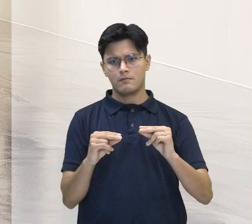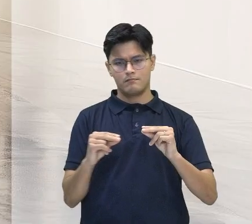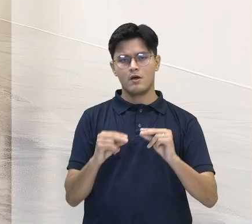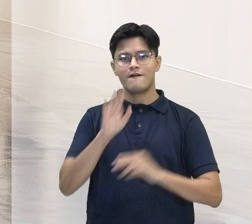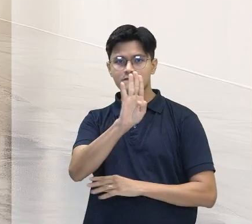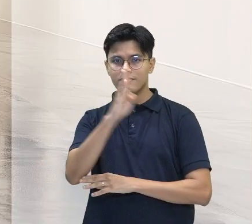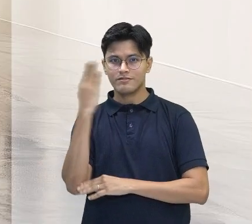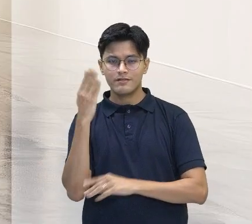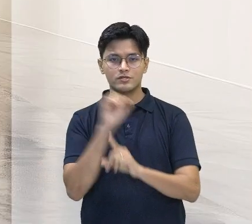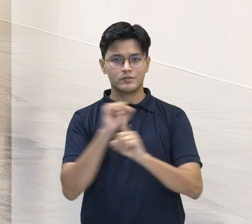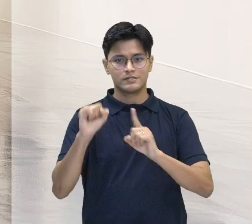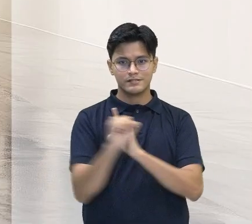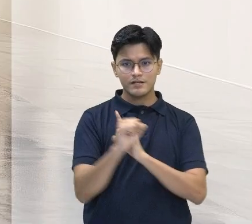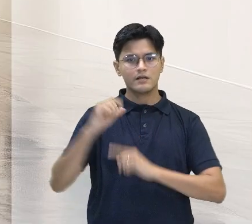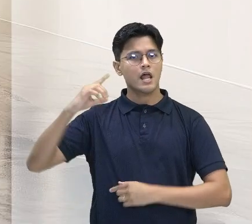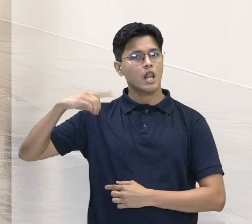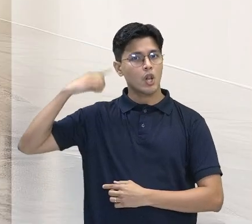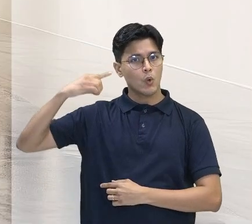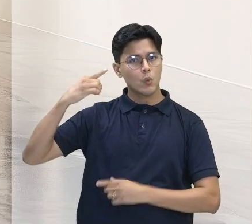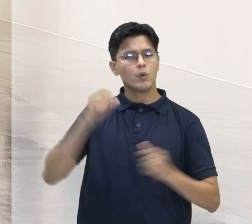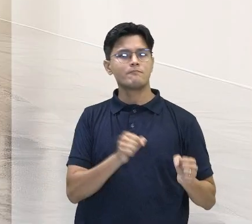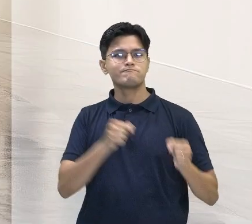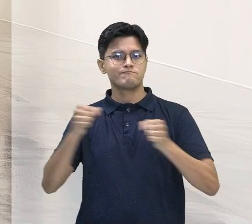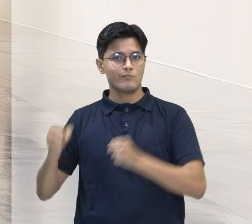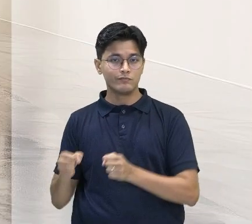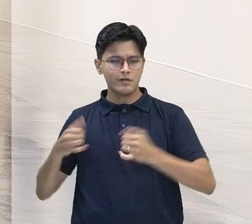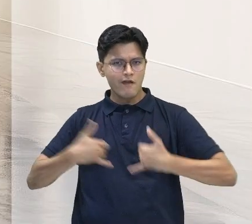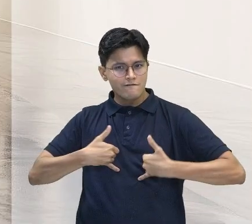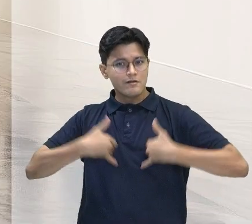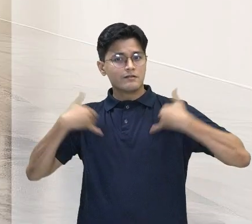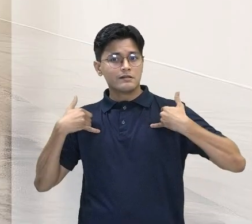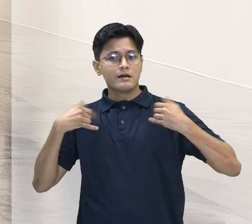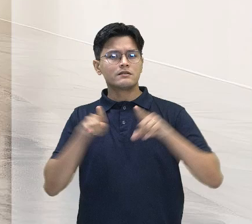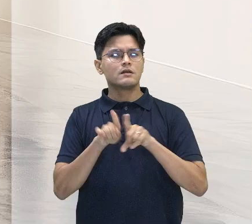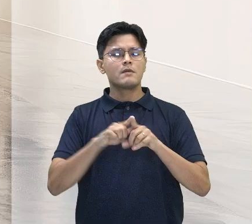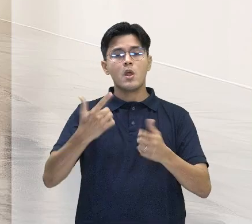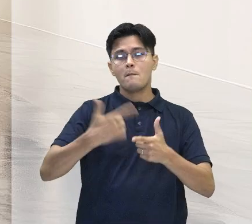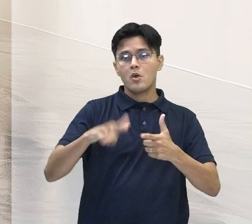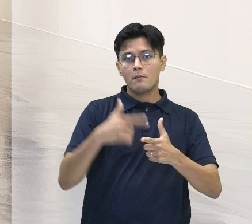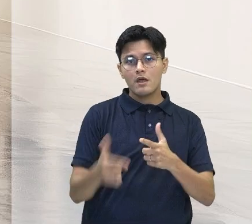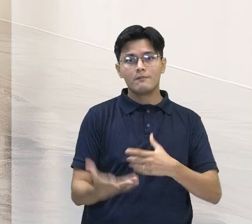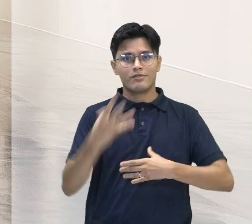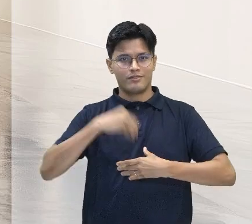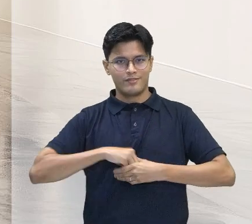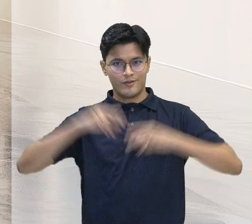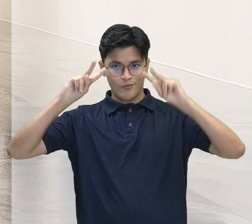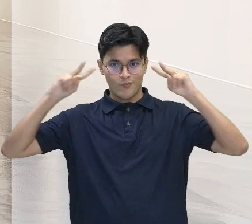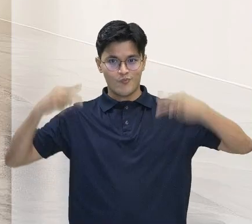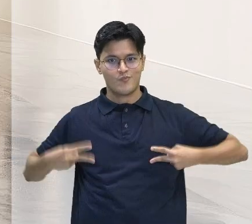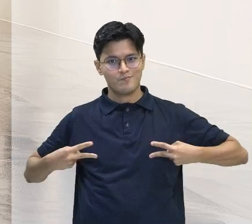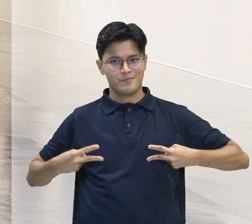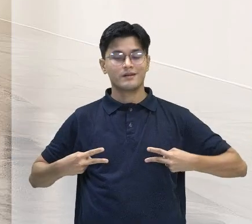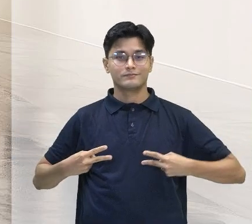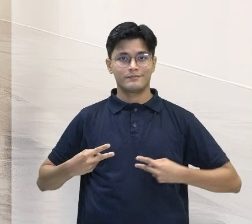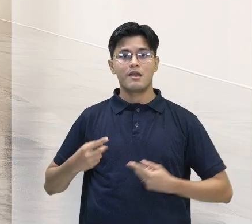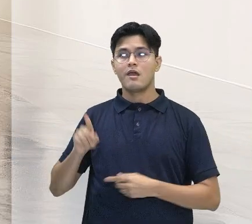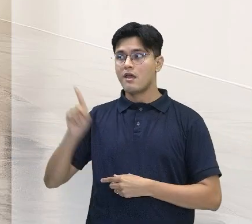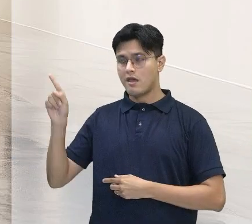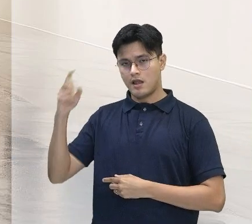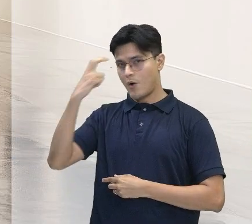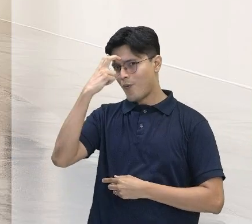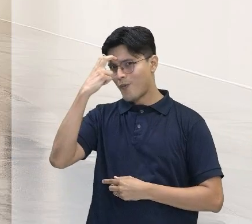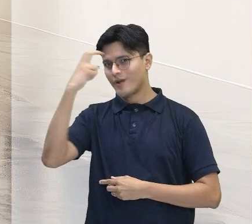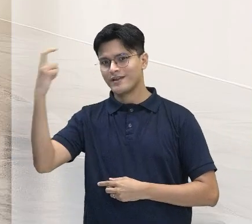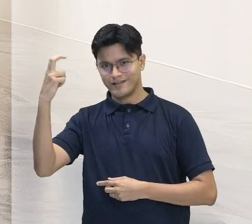vaidade e os conflitos da alma humana, tornando-se um autor universal e atemporal, cuja genialidade é